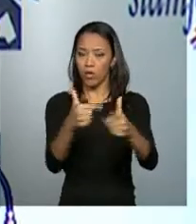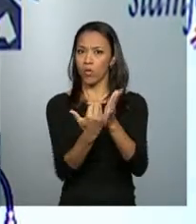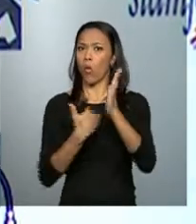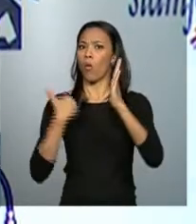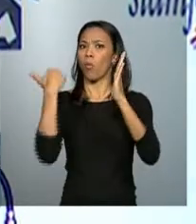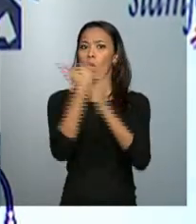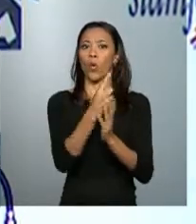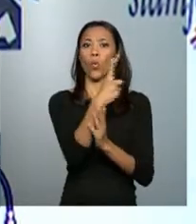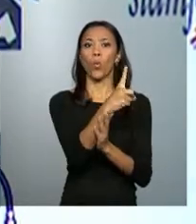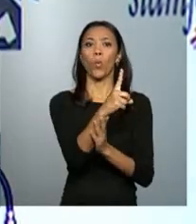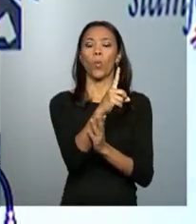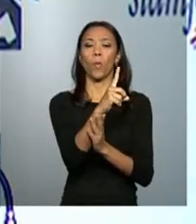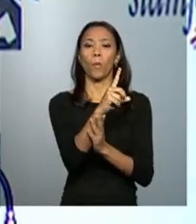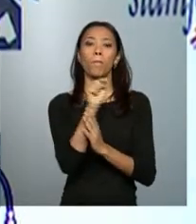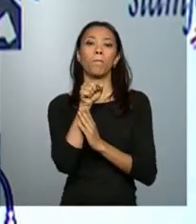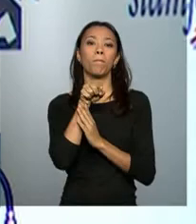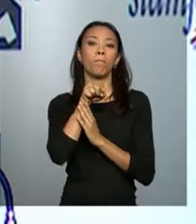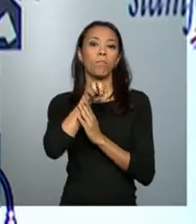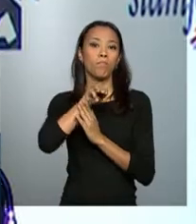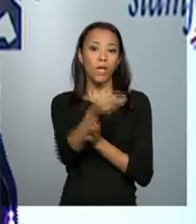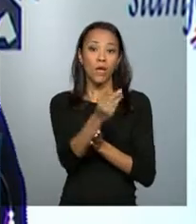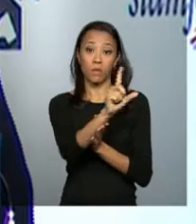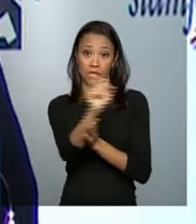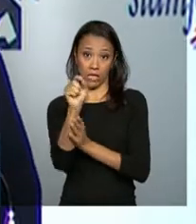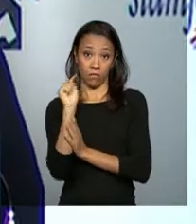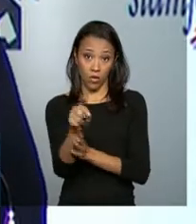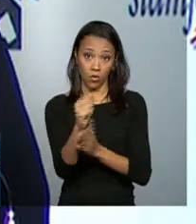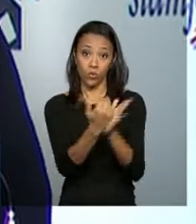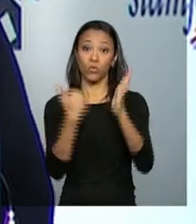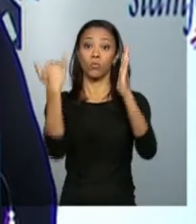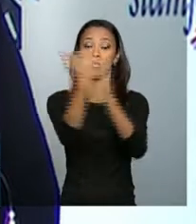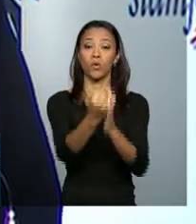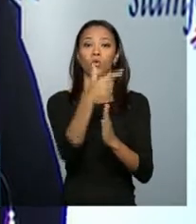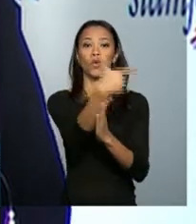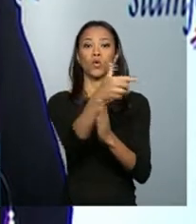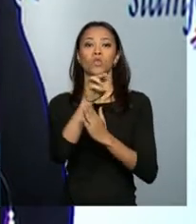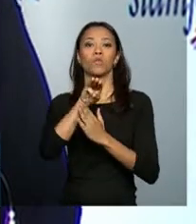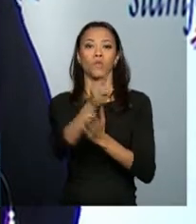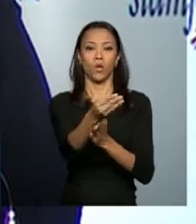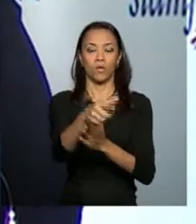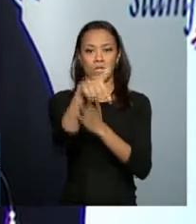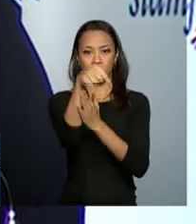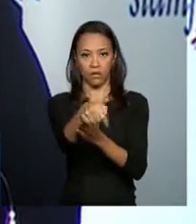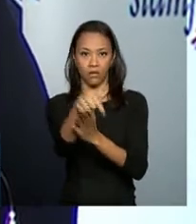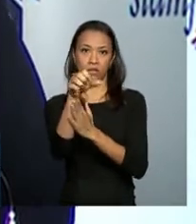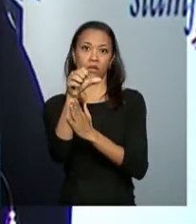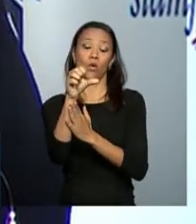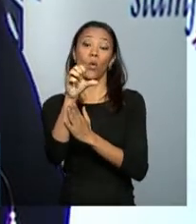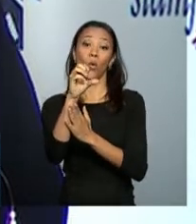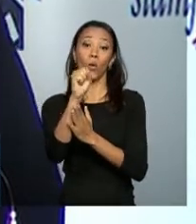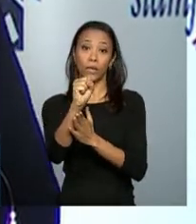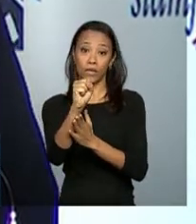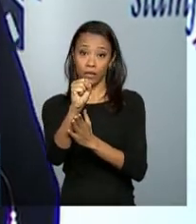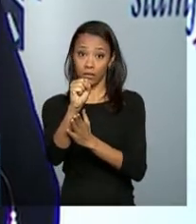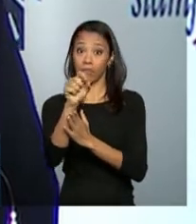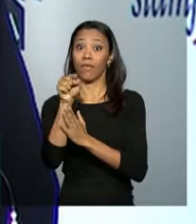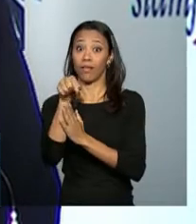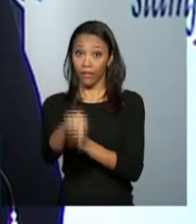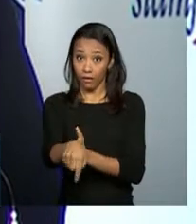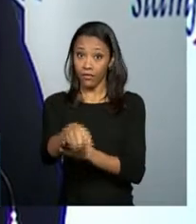1 milhão e 100 mil para, em 2002 para 2 milhões e 780 mil em dezembro deste